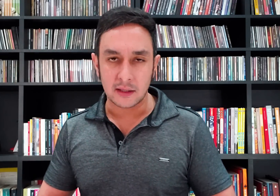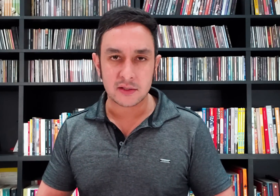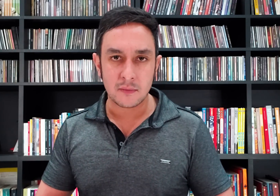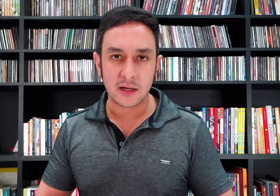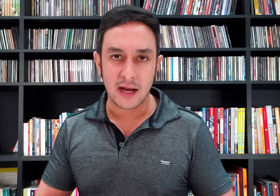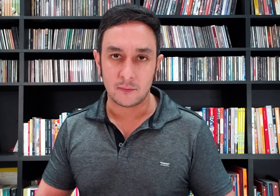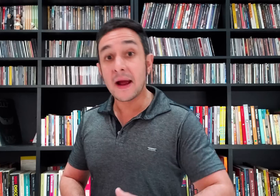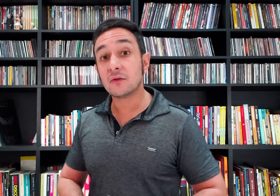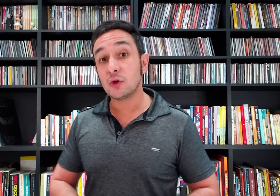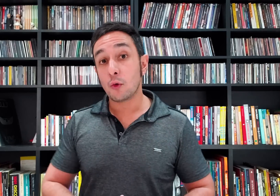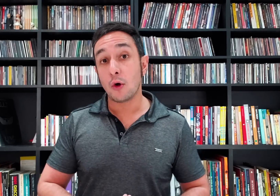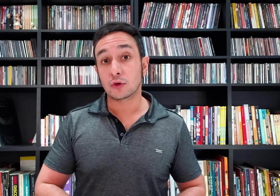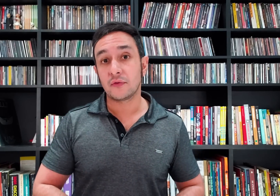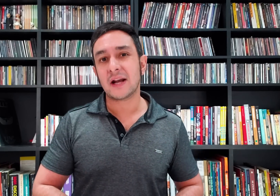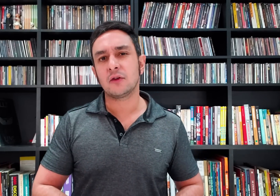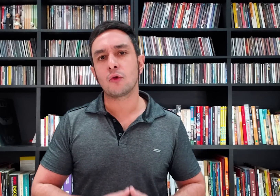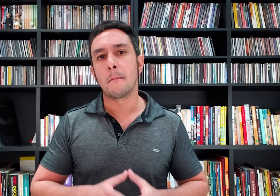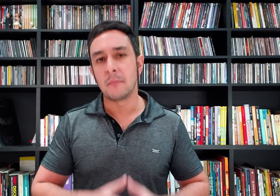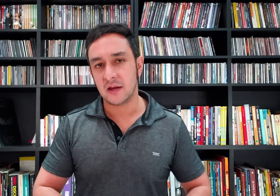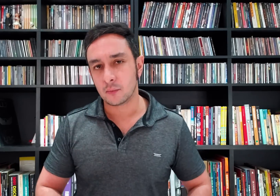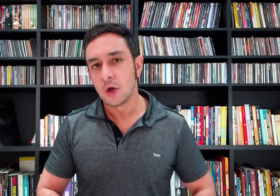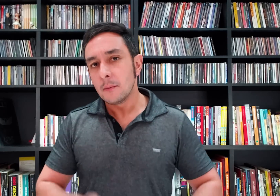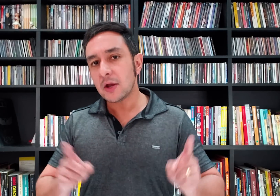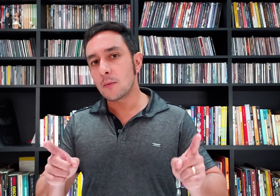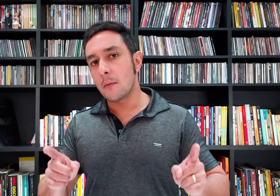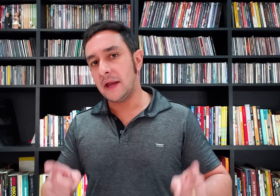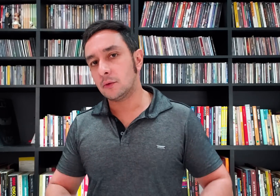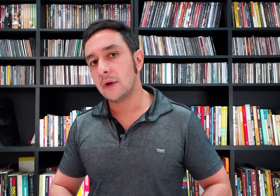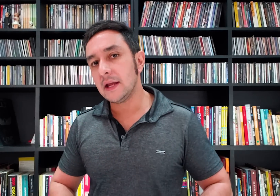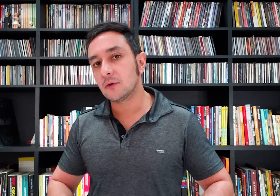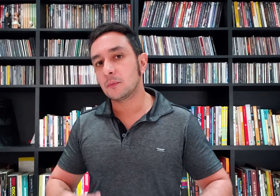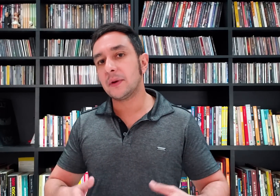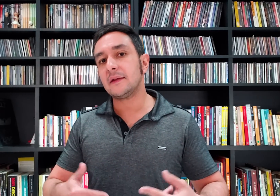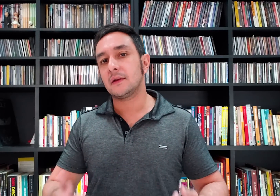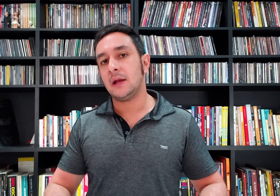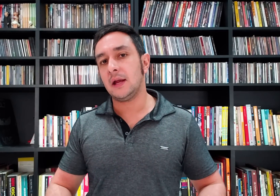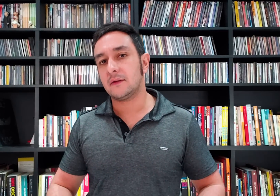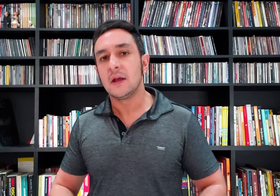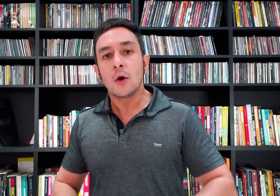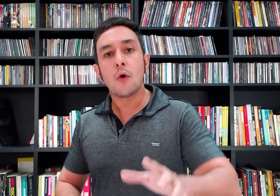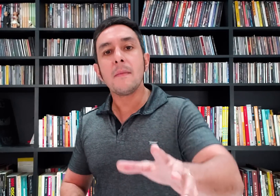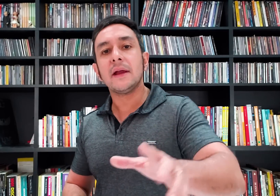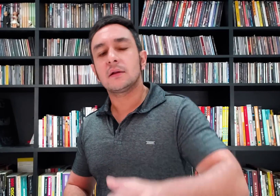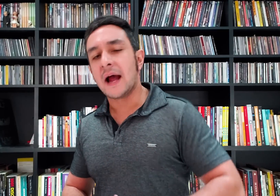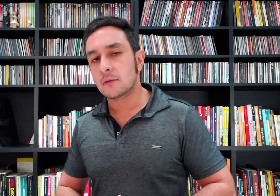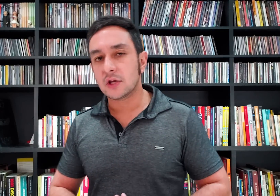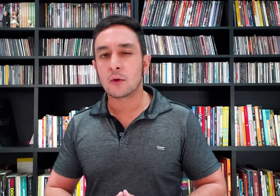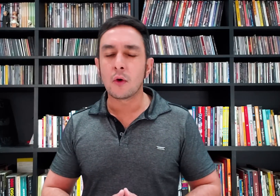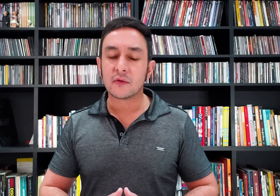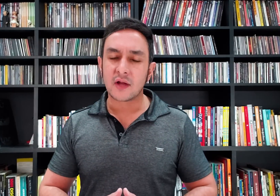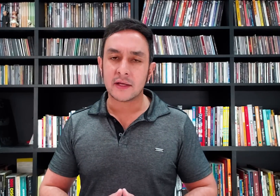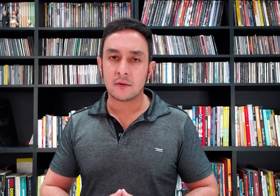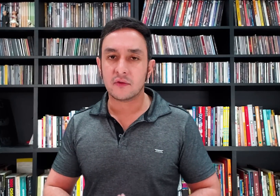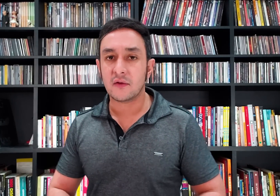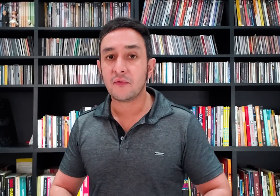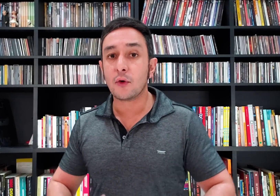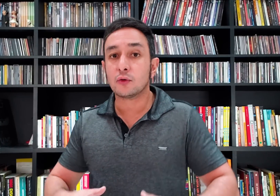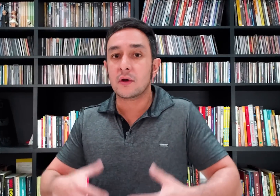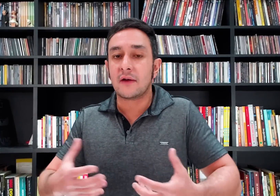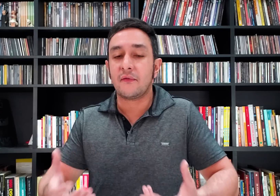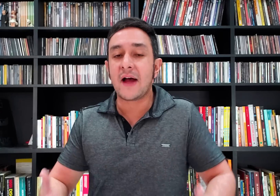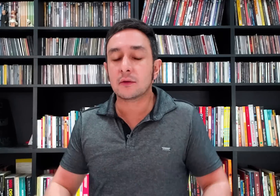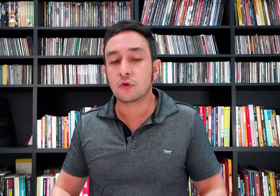uma demanda de mercado. Mas o encontro viralizou mesmo pelo momento em que os presidentes comentaram que gostariam de